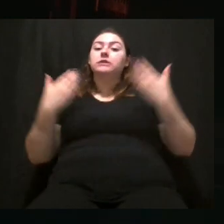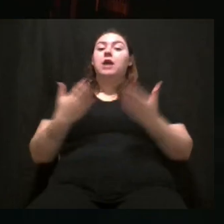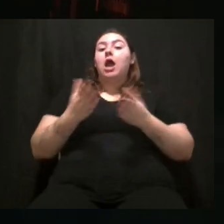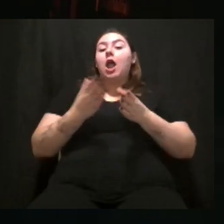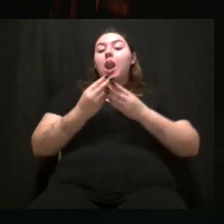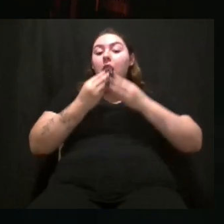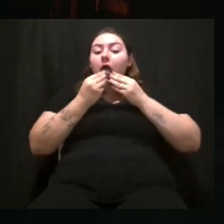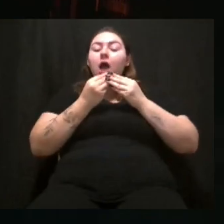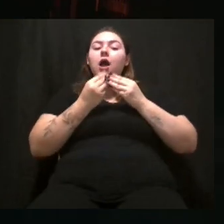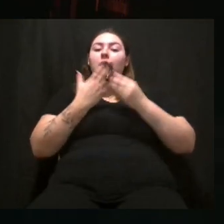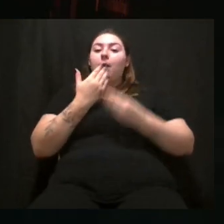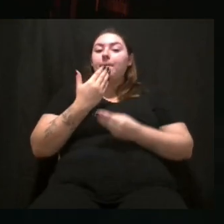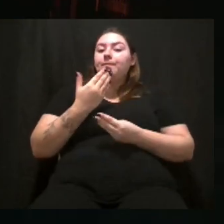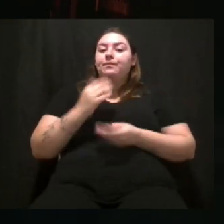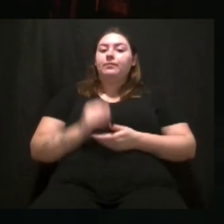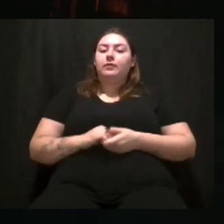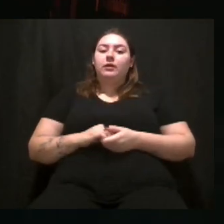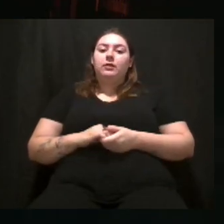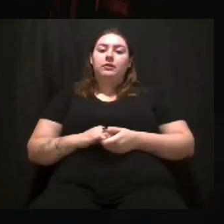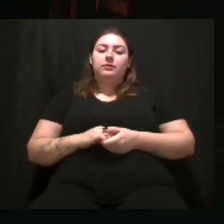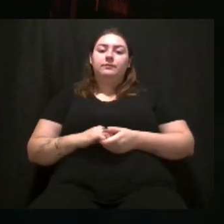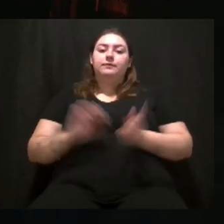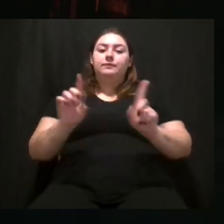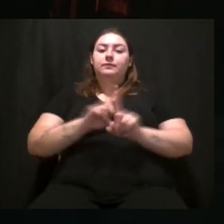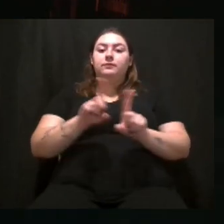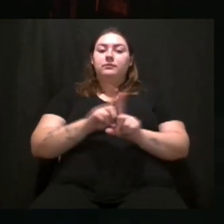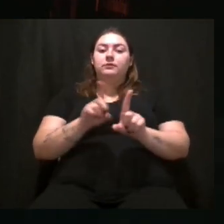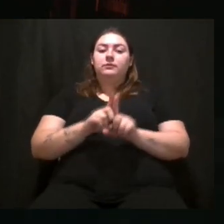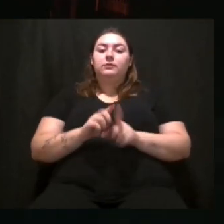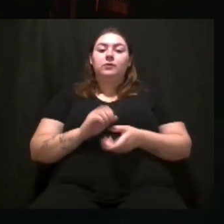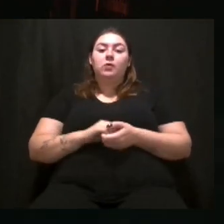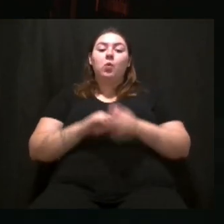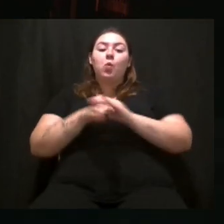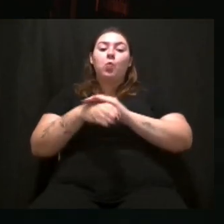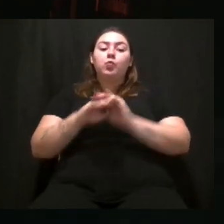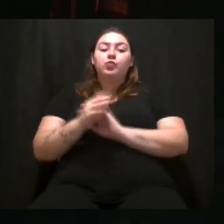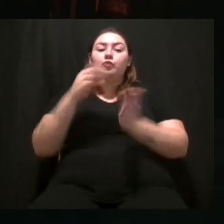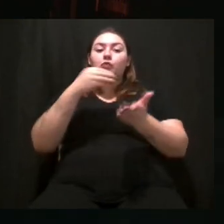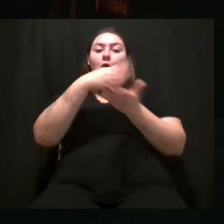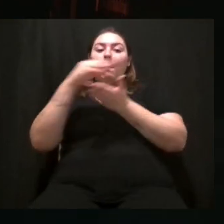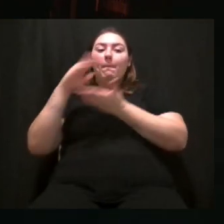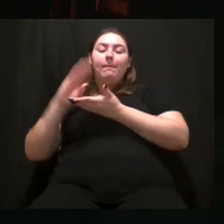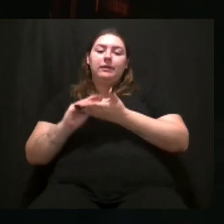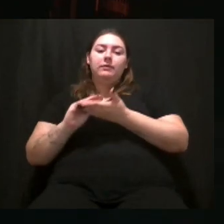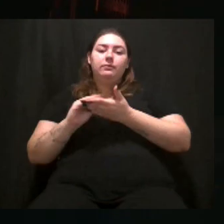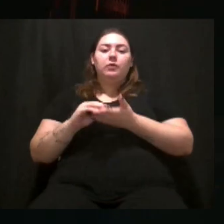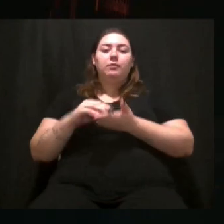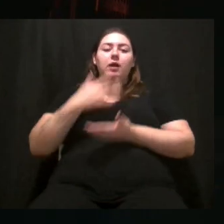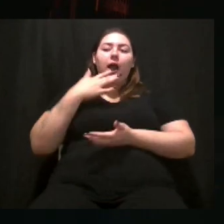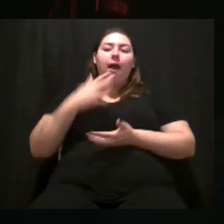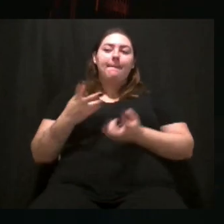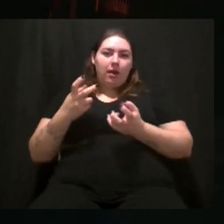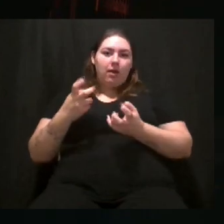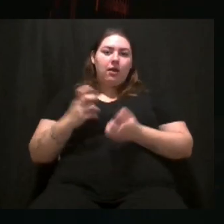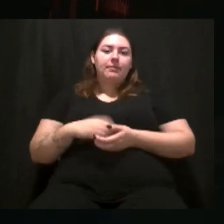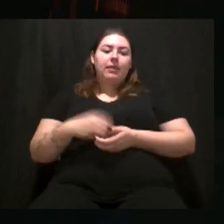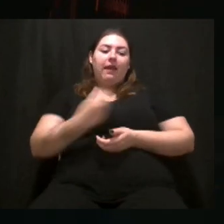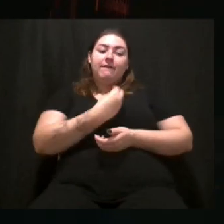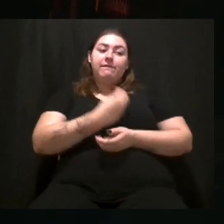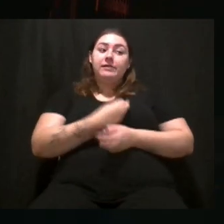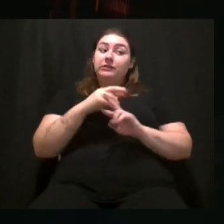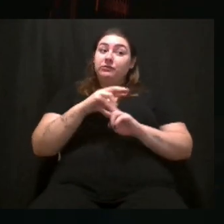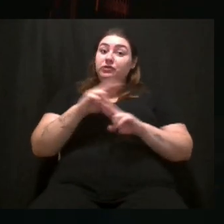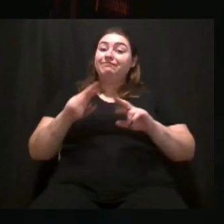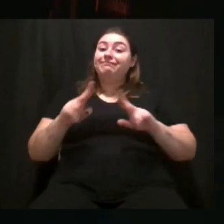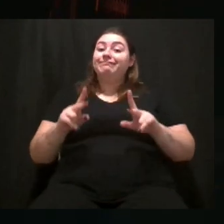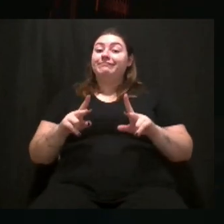de consumo que são compartilhados pelos coleguinhas. E quando uma criança percebe que vive uma realidade muito diferente daquela que